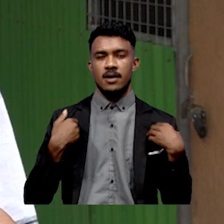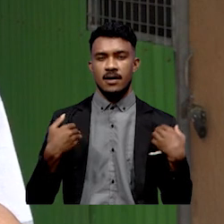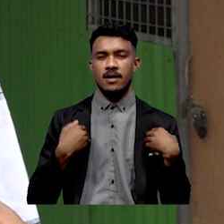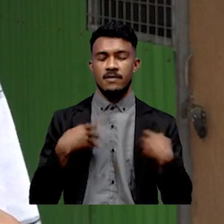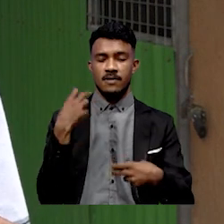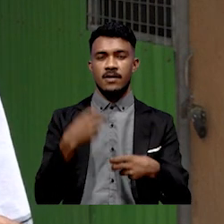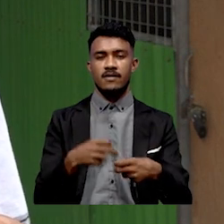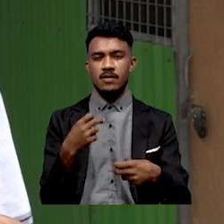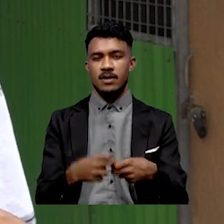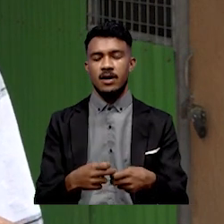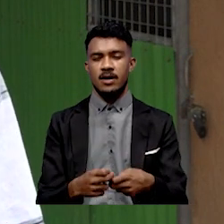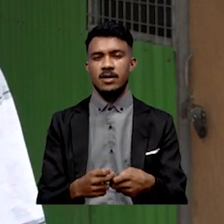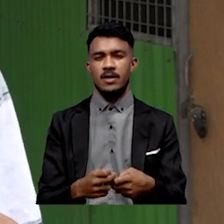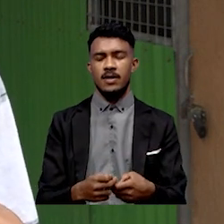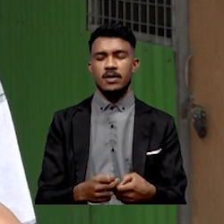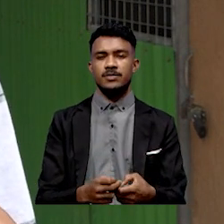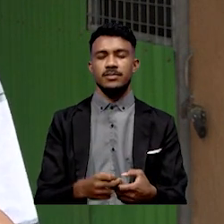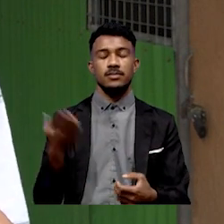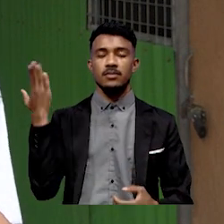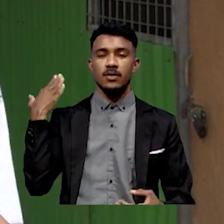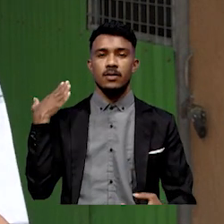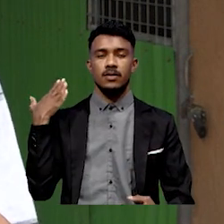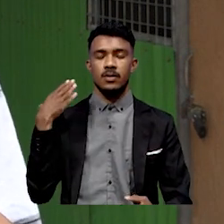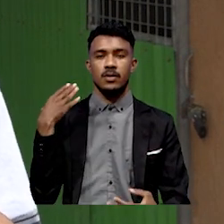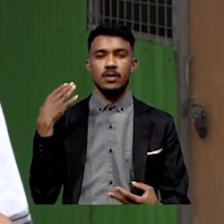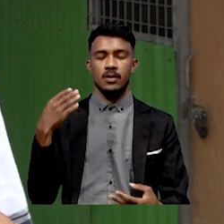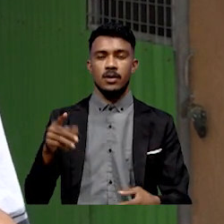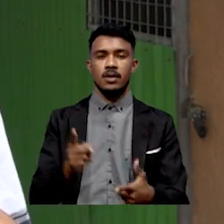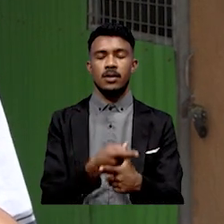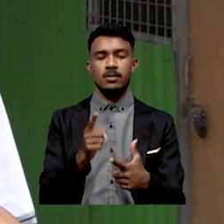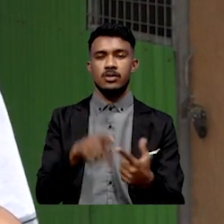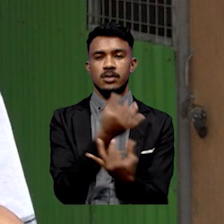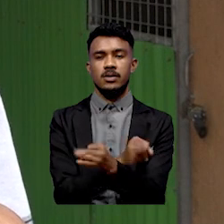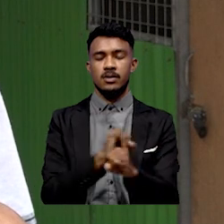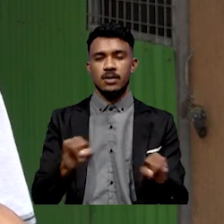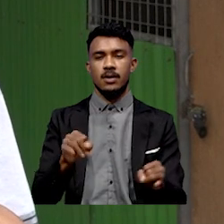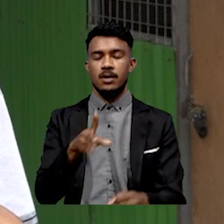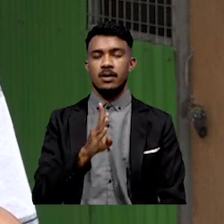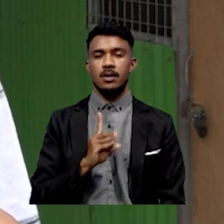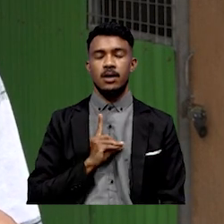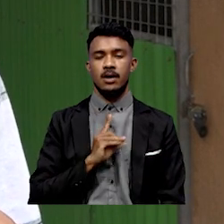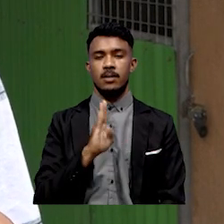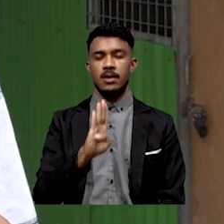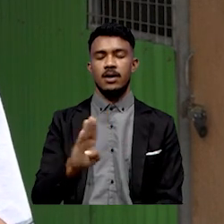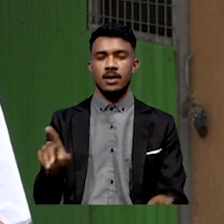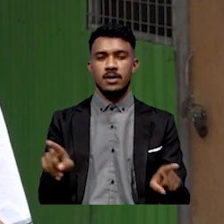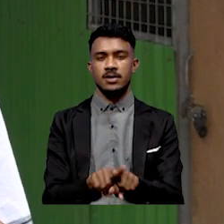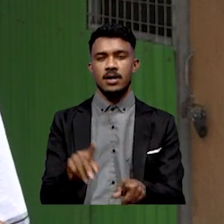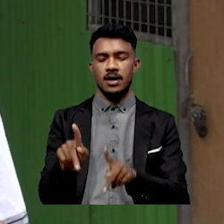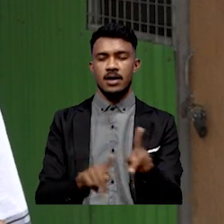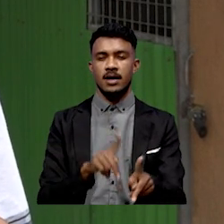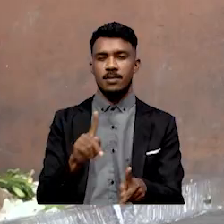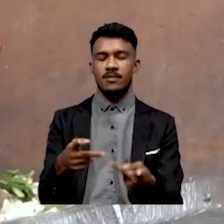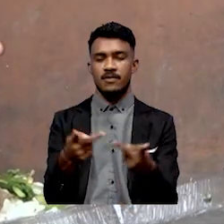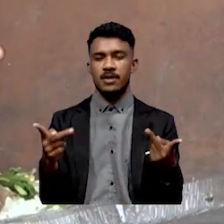99 quando problema depois de referendumos centro Don Bosco dane sai fatin ba refugiado sira antes sira evacua ba